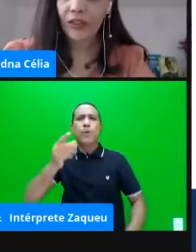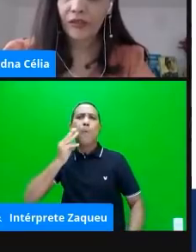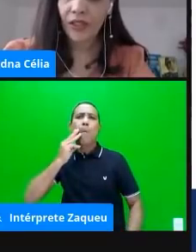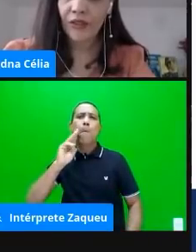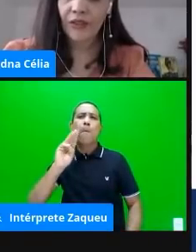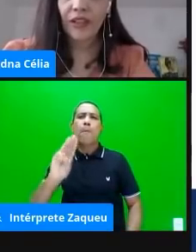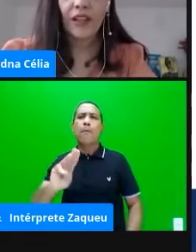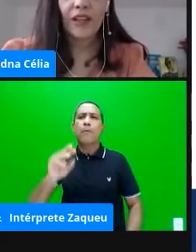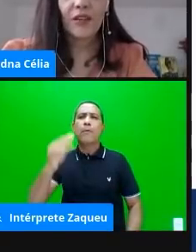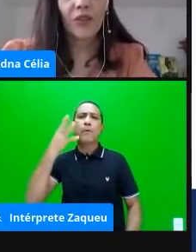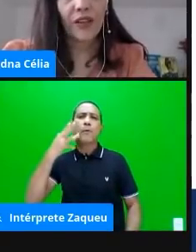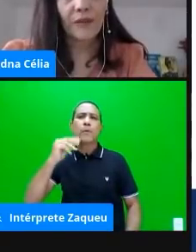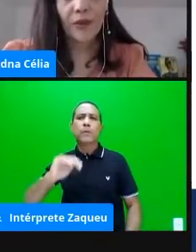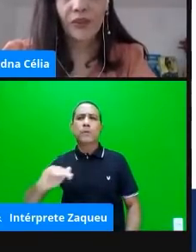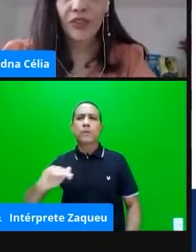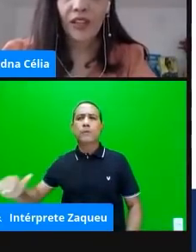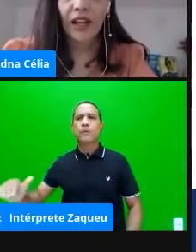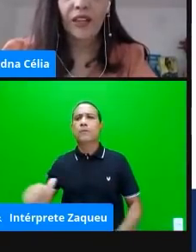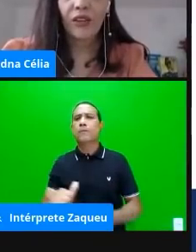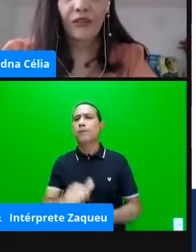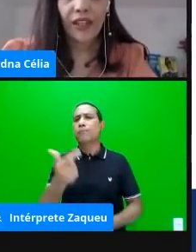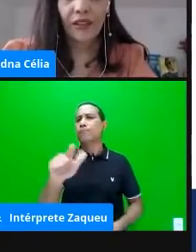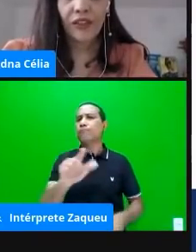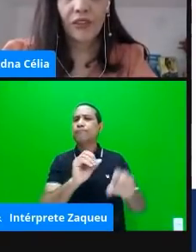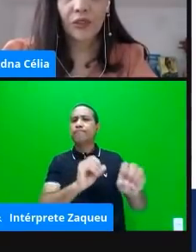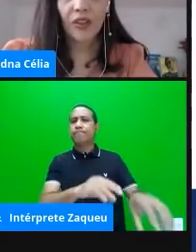do coronavírus. Isso corresponde a